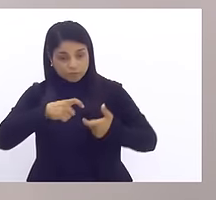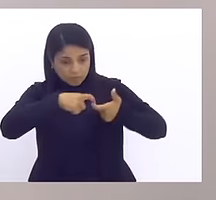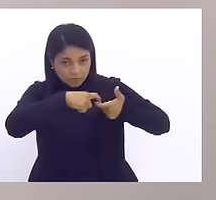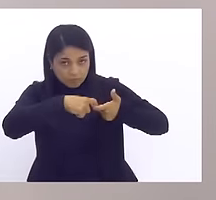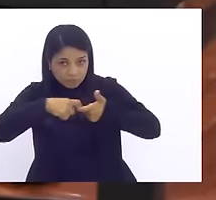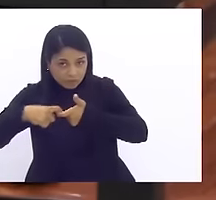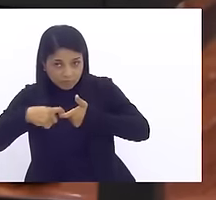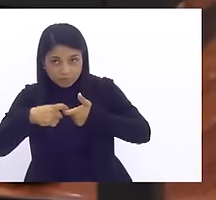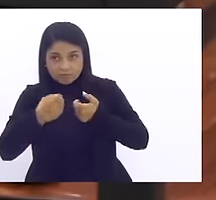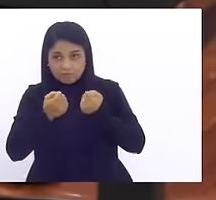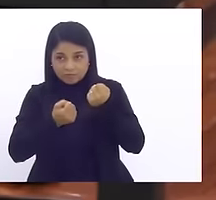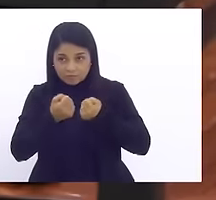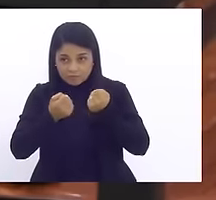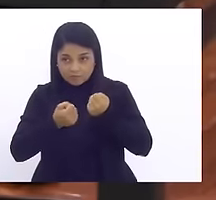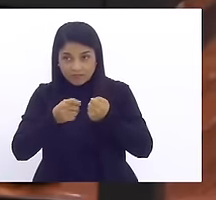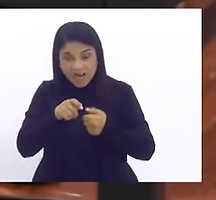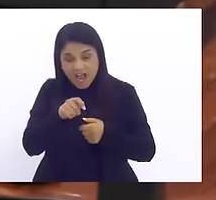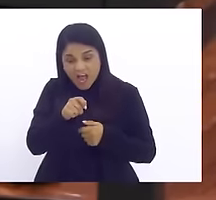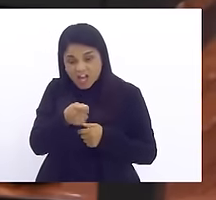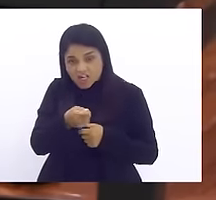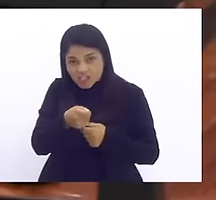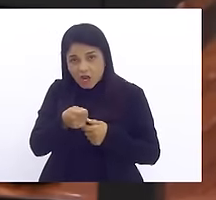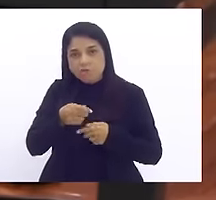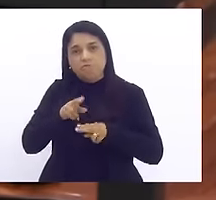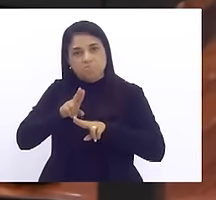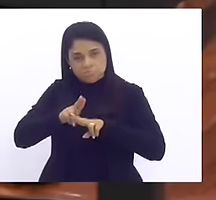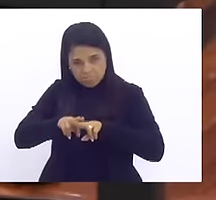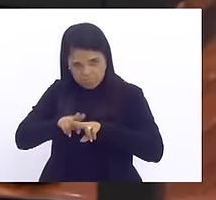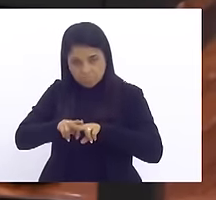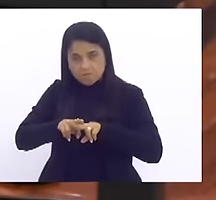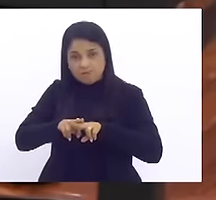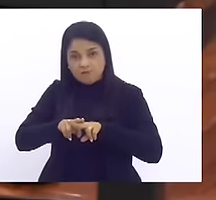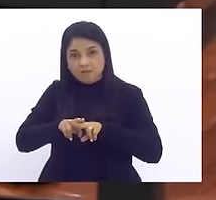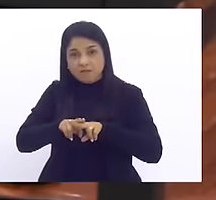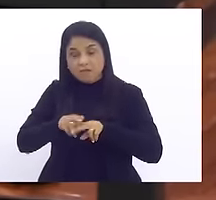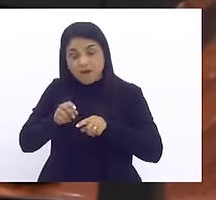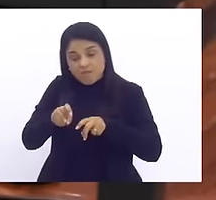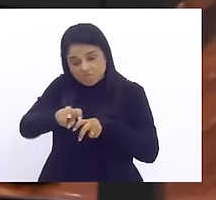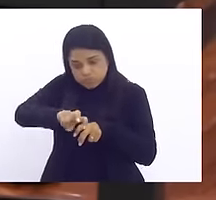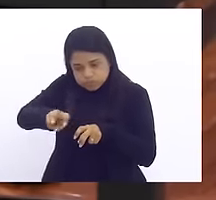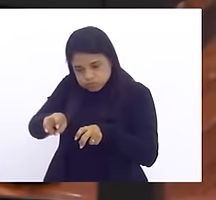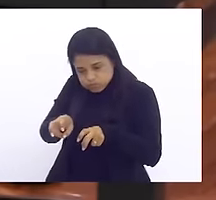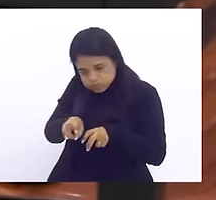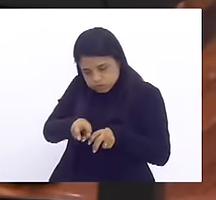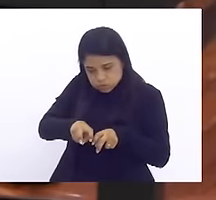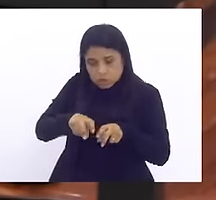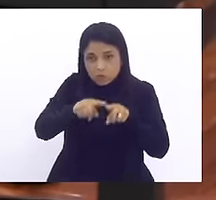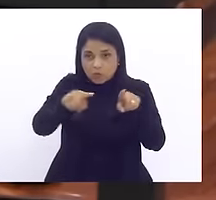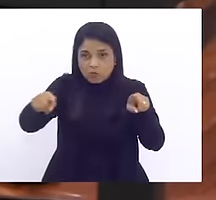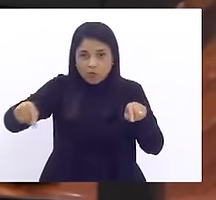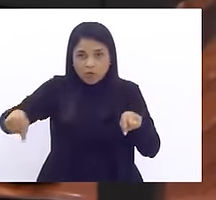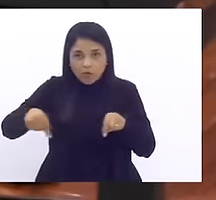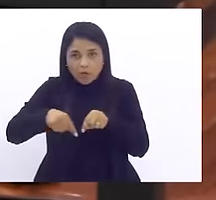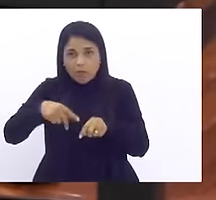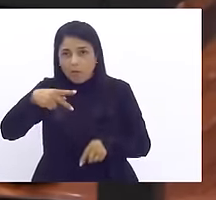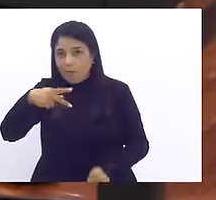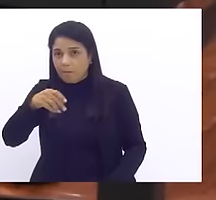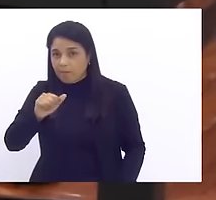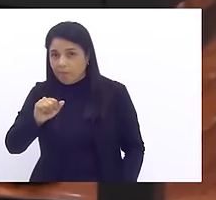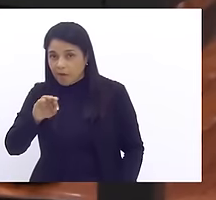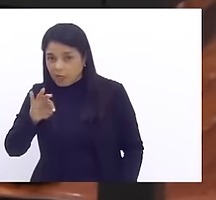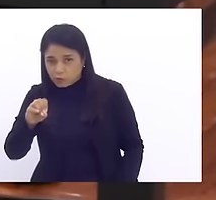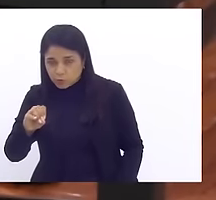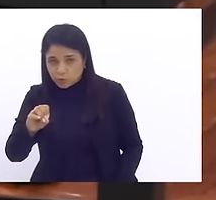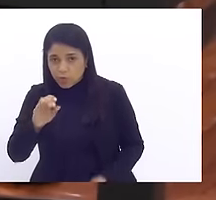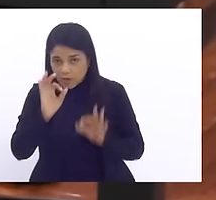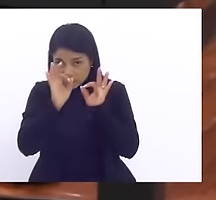rebocado o carro a chave é retida para fazer a manobra do veículo dentro do pátio considera que isso